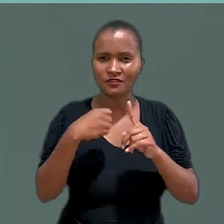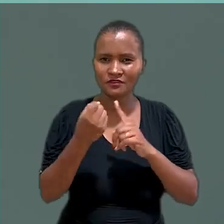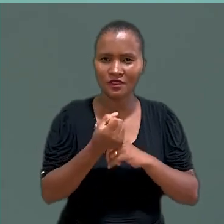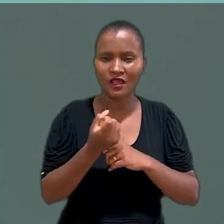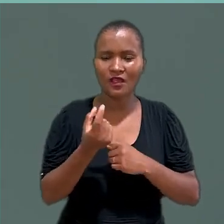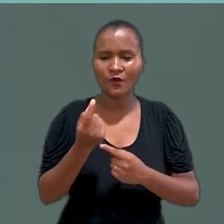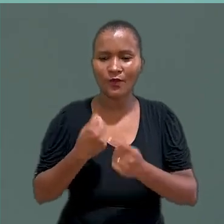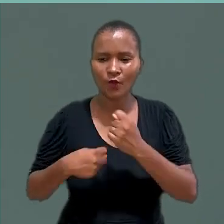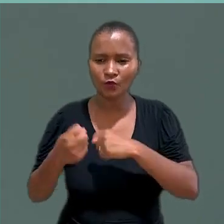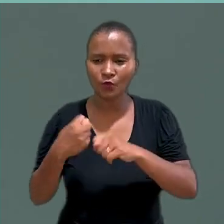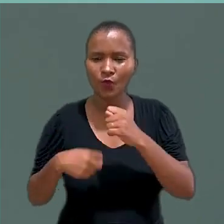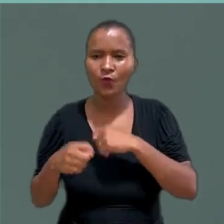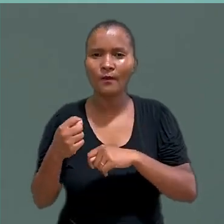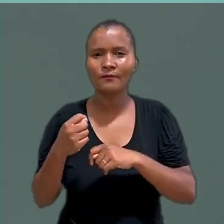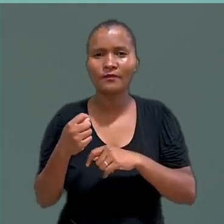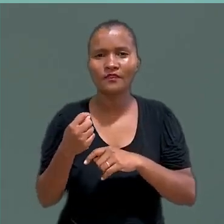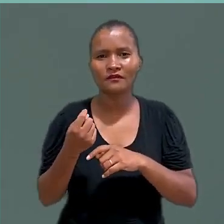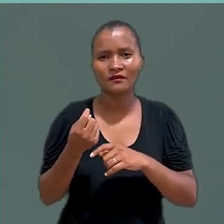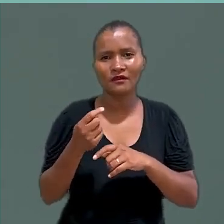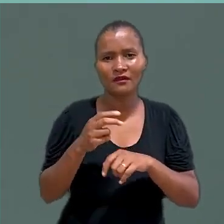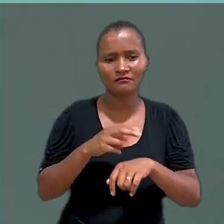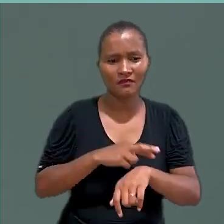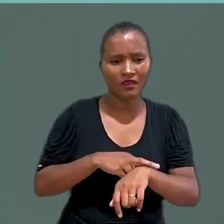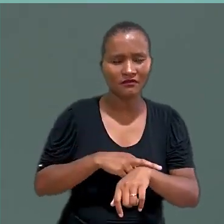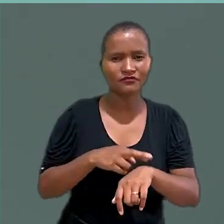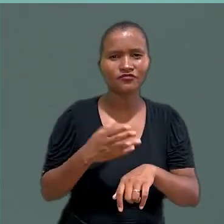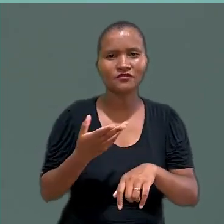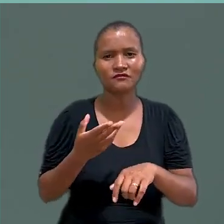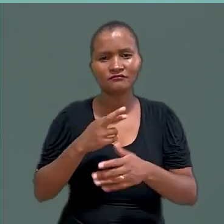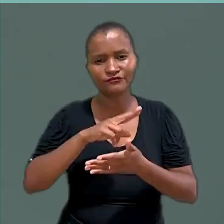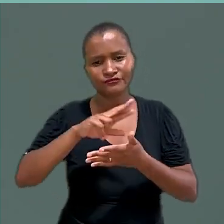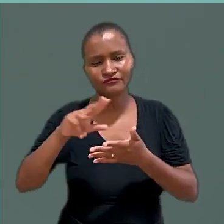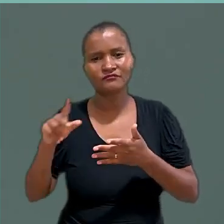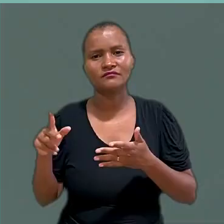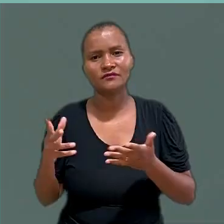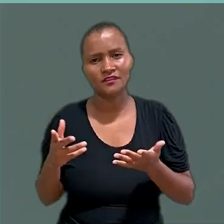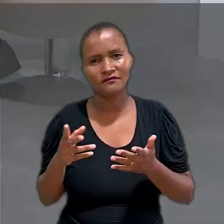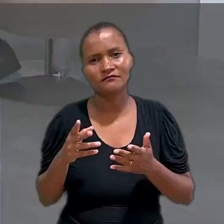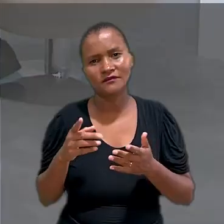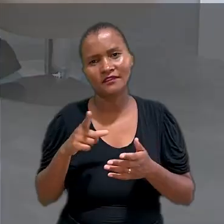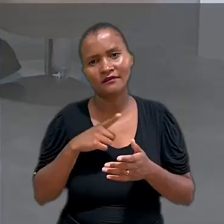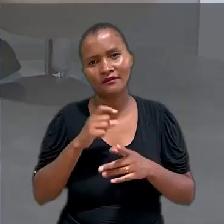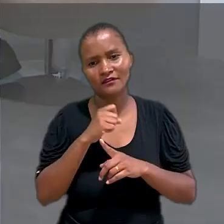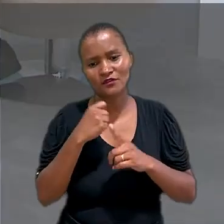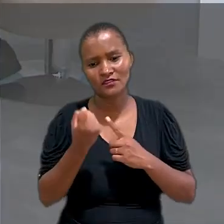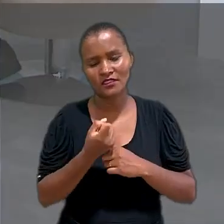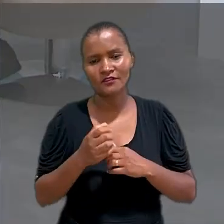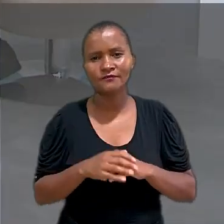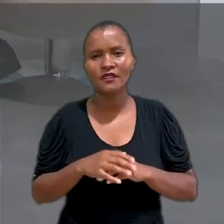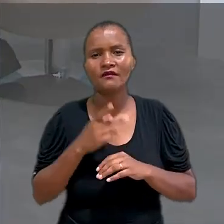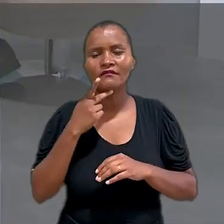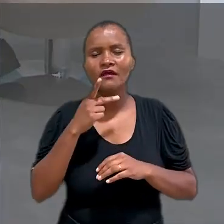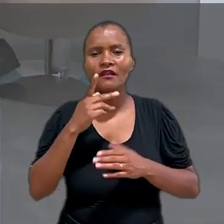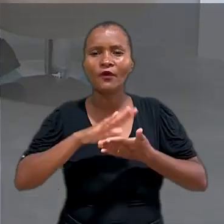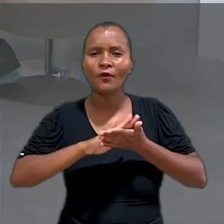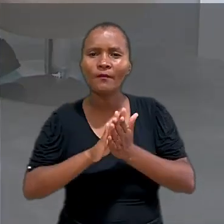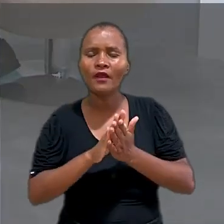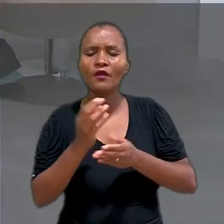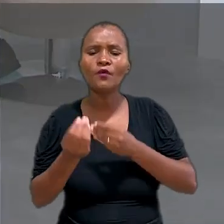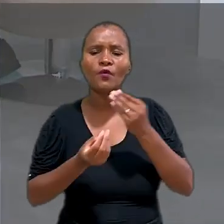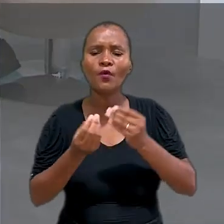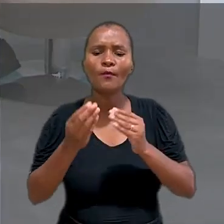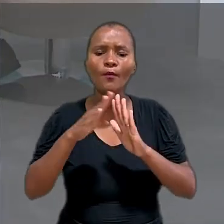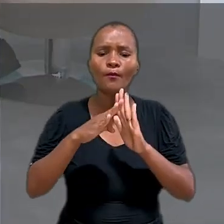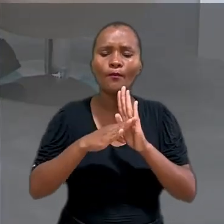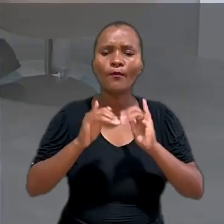social, econômica, étnica, enfim, que estão presentes na nossa sociedade. Ministro, por falar em combate, né, como que as ações